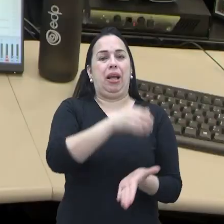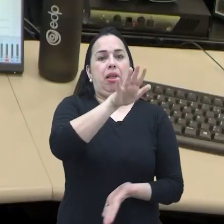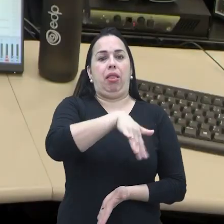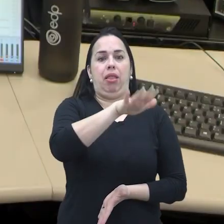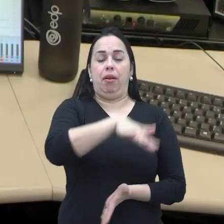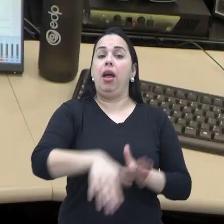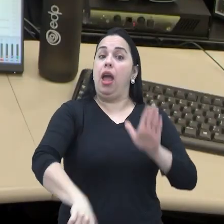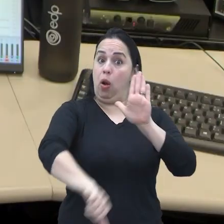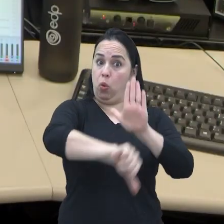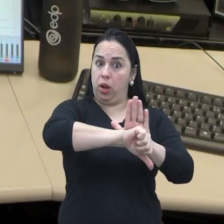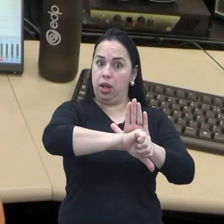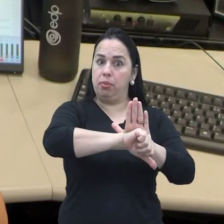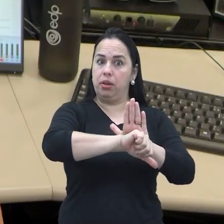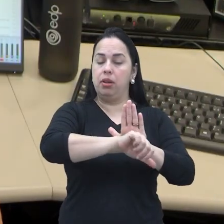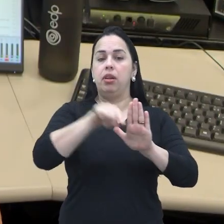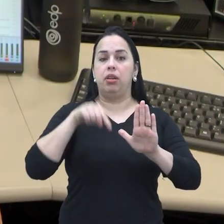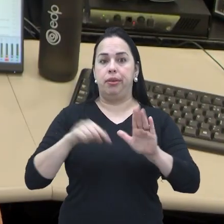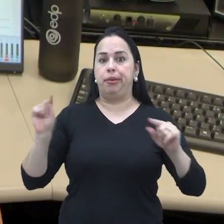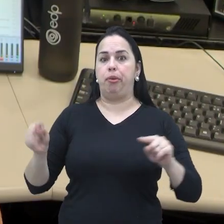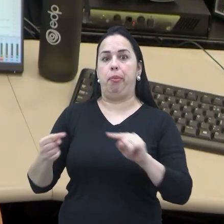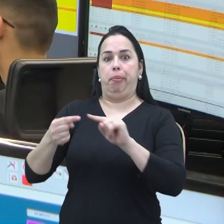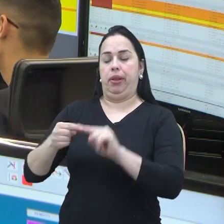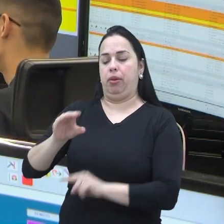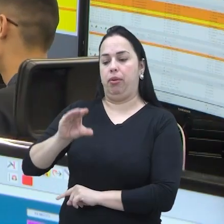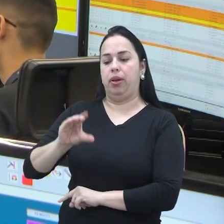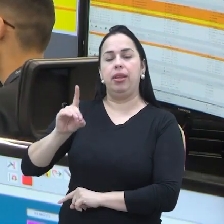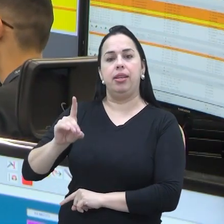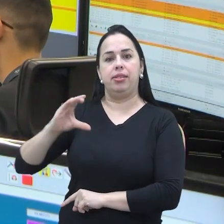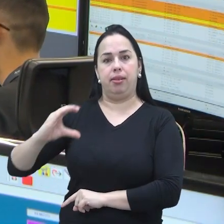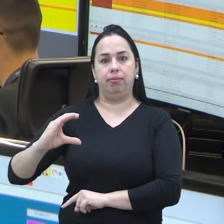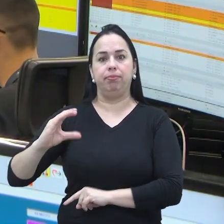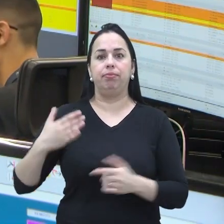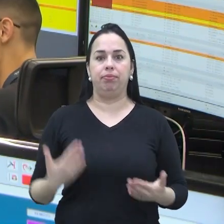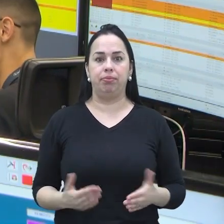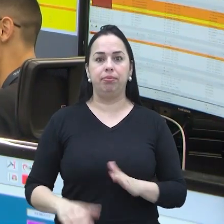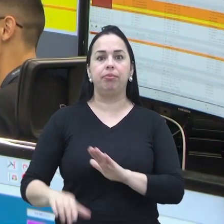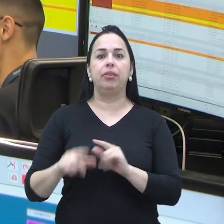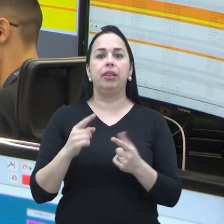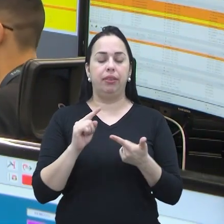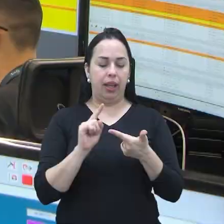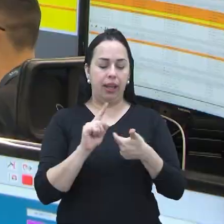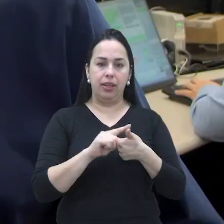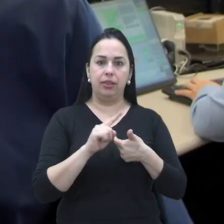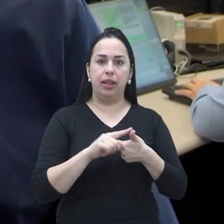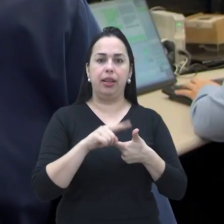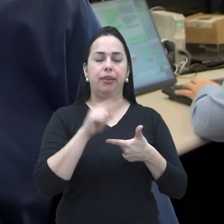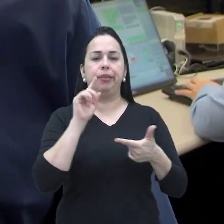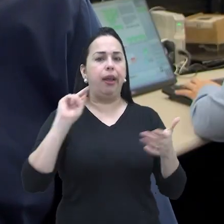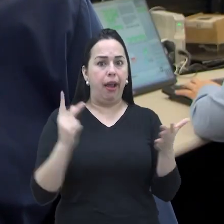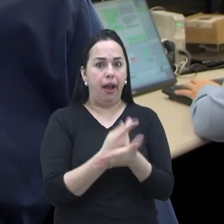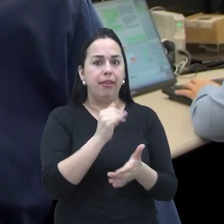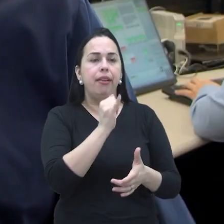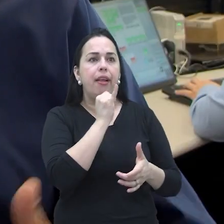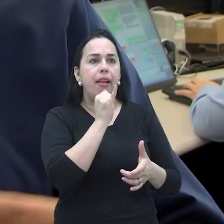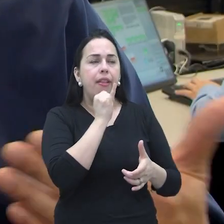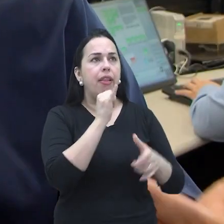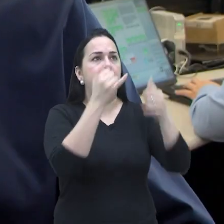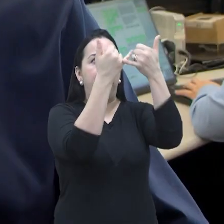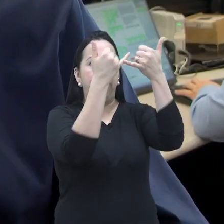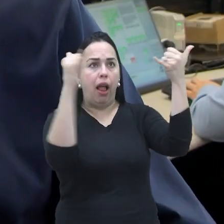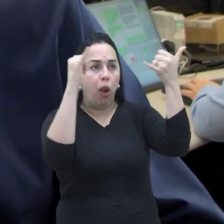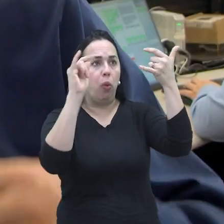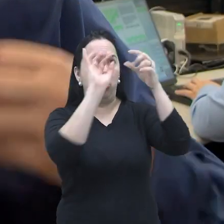usar mais eletricidade e pagar menos. Um crime previsto no Código Penal. Tem vários tipos de irregularidade,